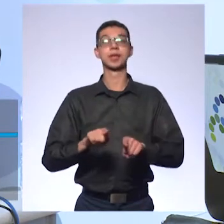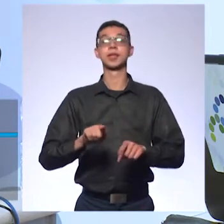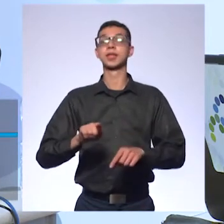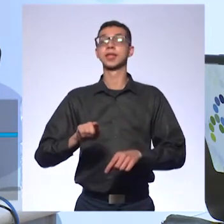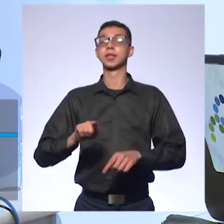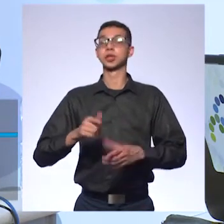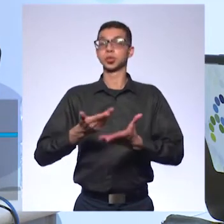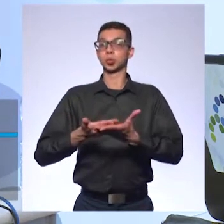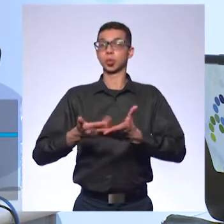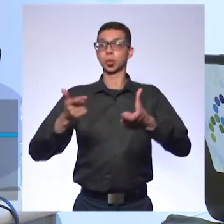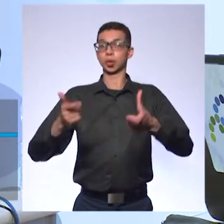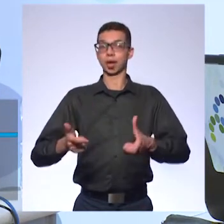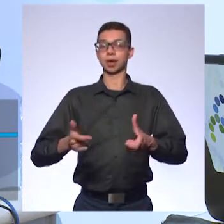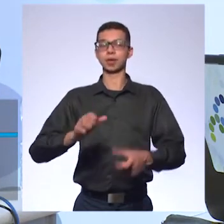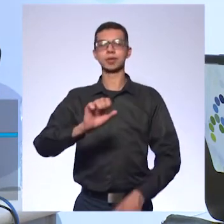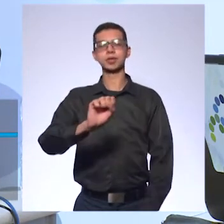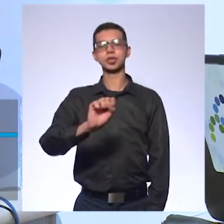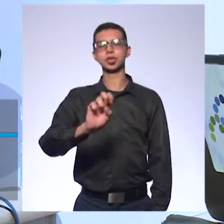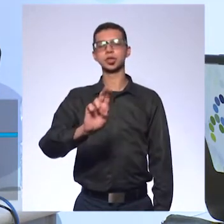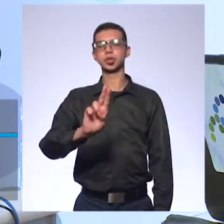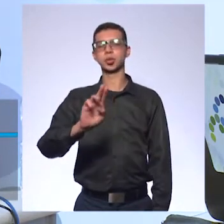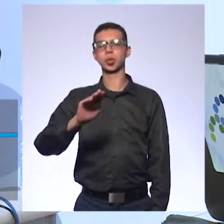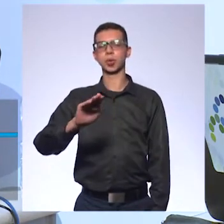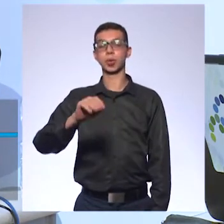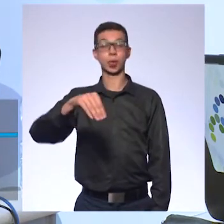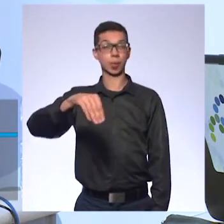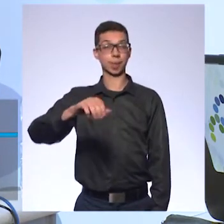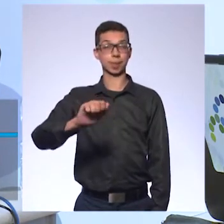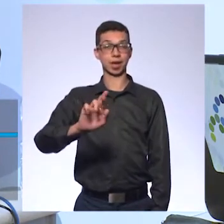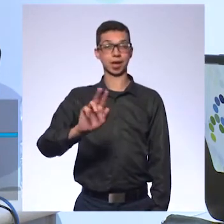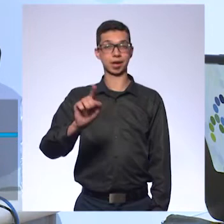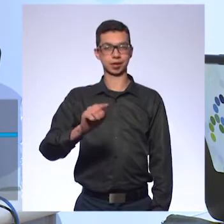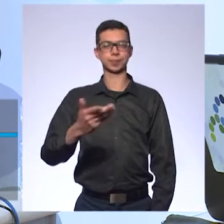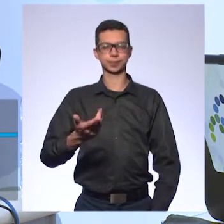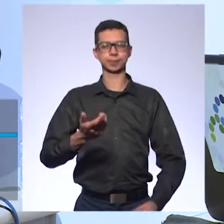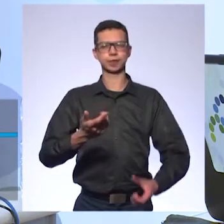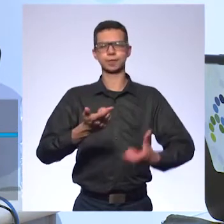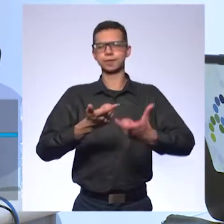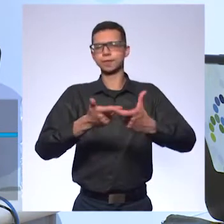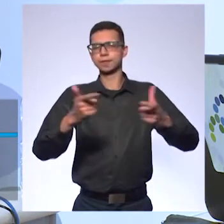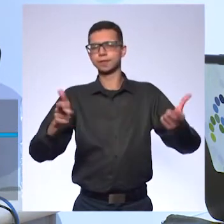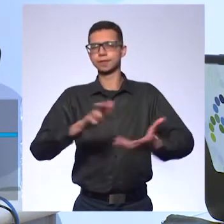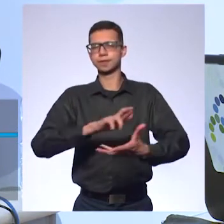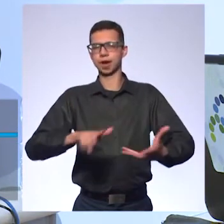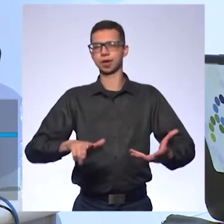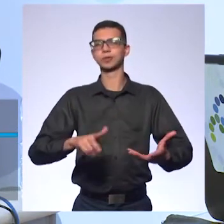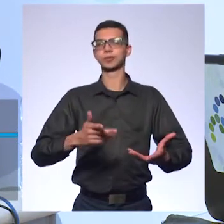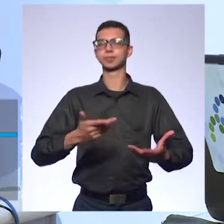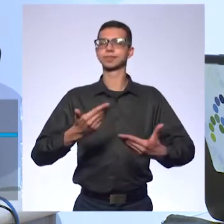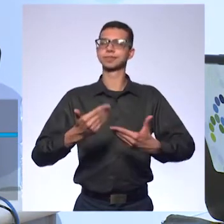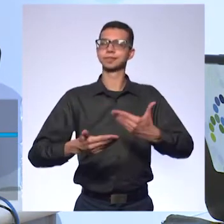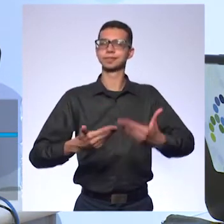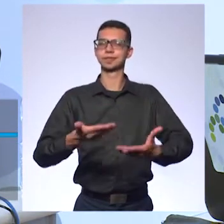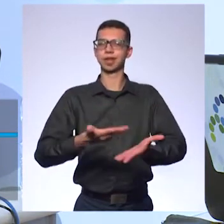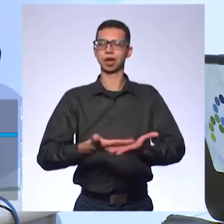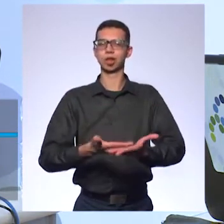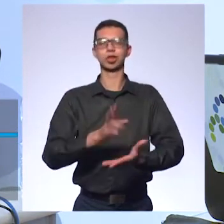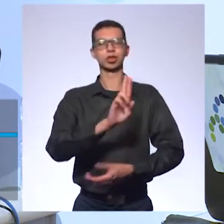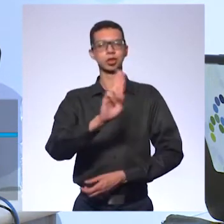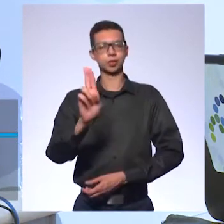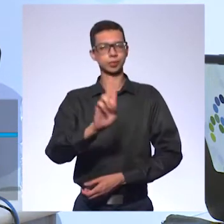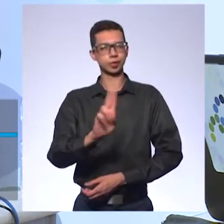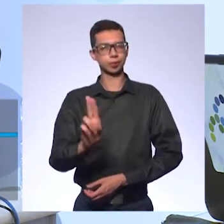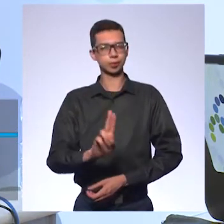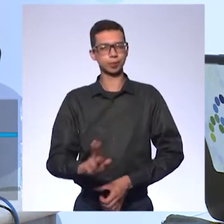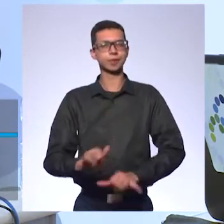Sumaré. Tantos outros aqui com a gente, ao longo da aula a gente vai destacando alguns outros nomes e fazendo aí os agradecimentos. E agora